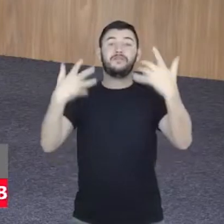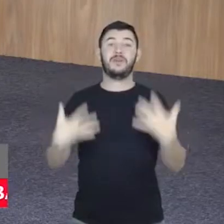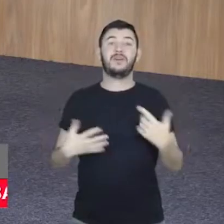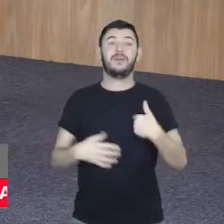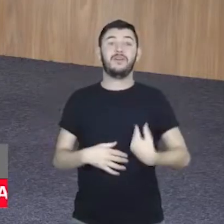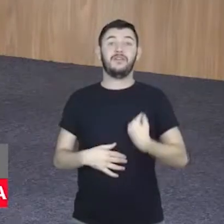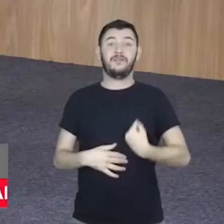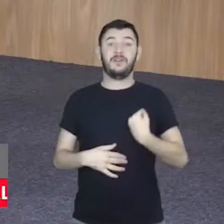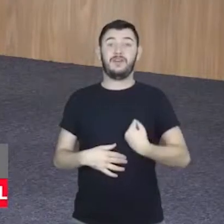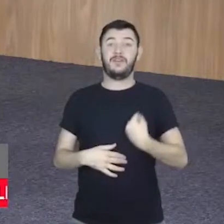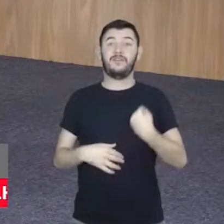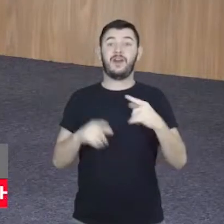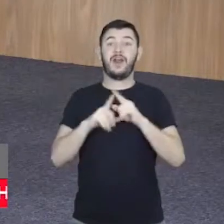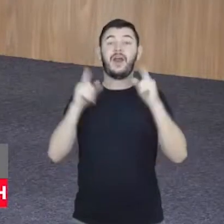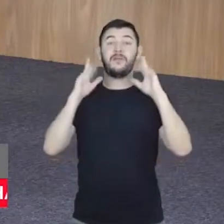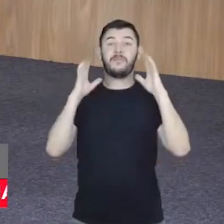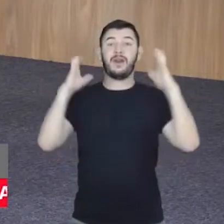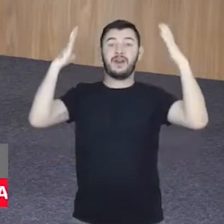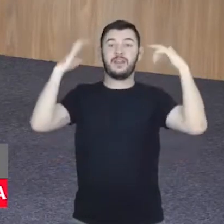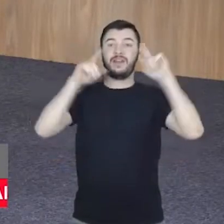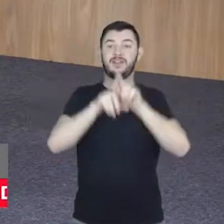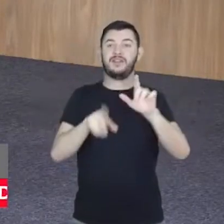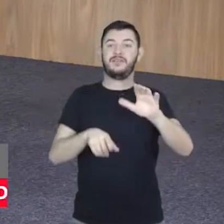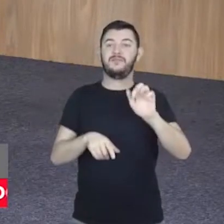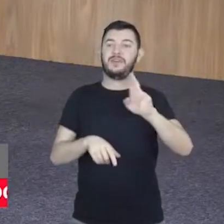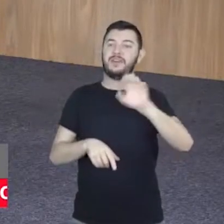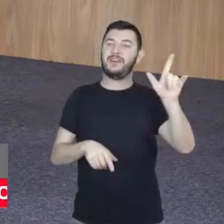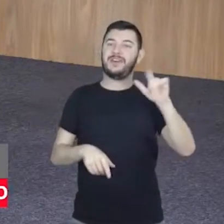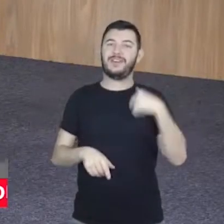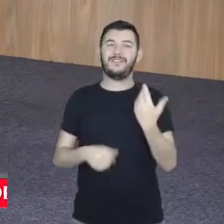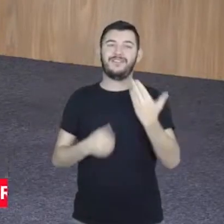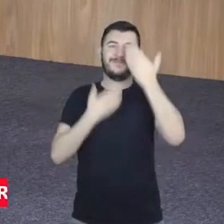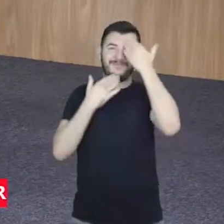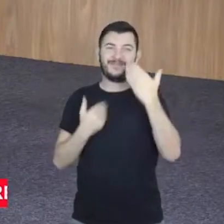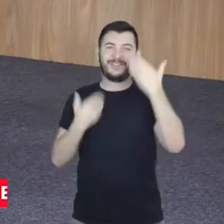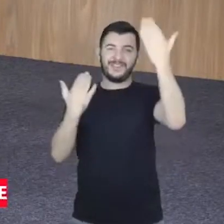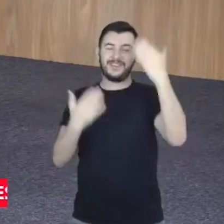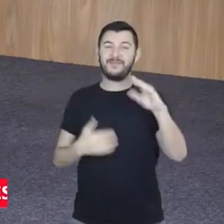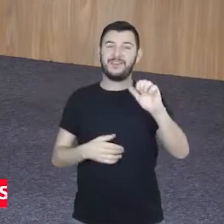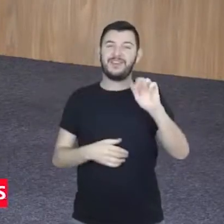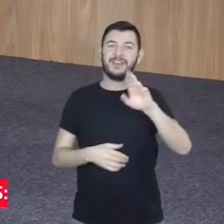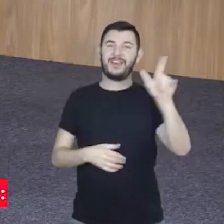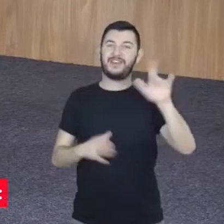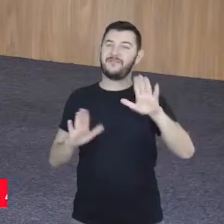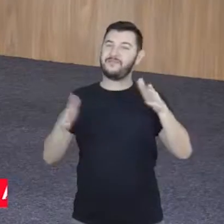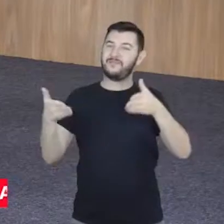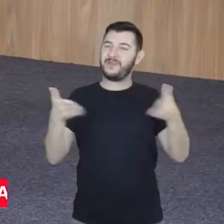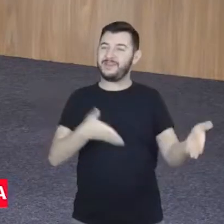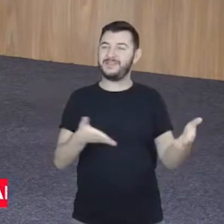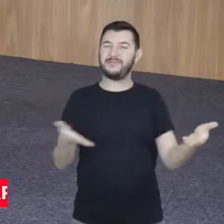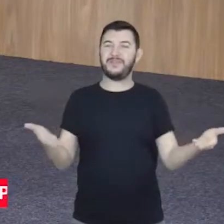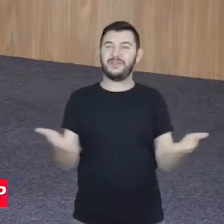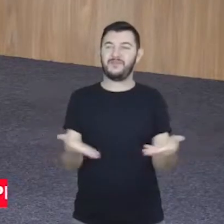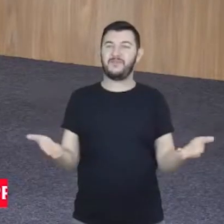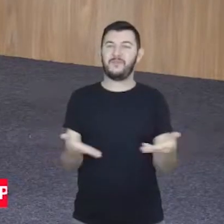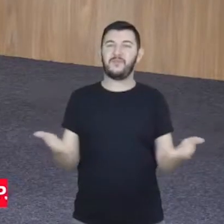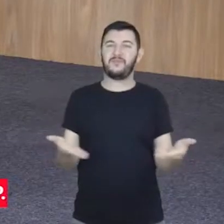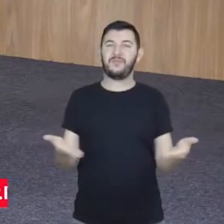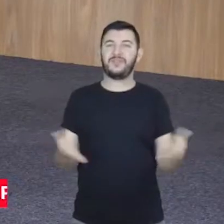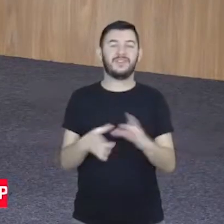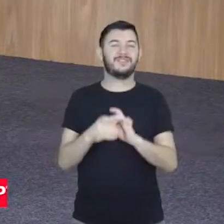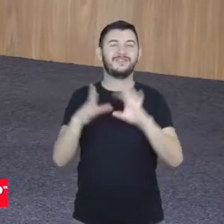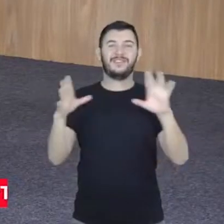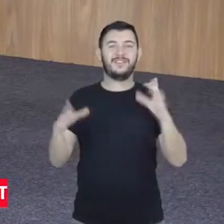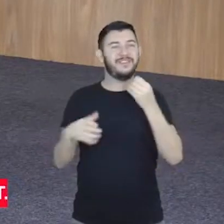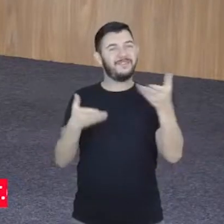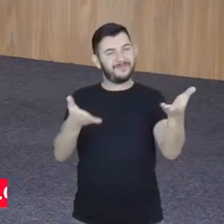Carol D'Artora. E a gente agradece muitíssimo, Carol, sua presença, sua participação mais uma vez aqui com a gente. Esse espaço é todo seu,